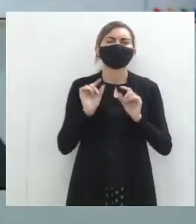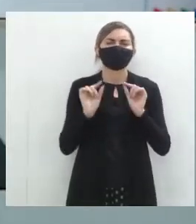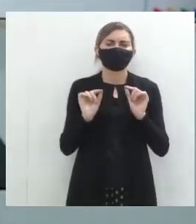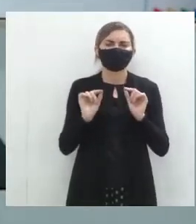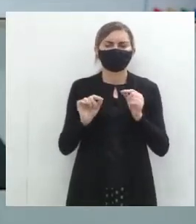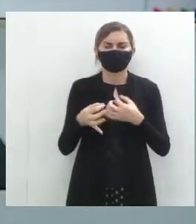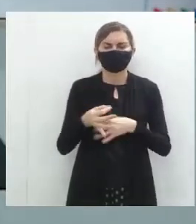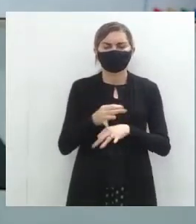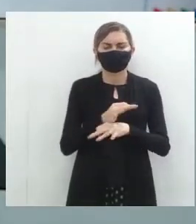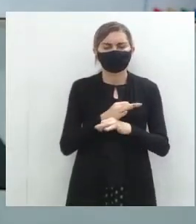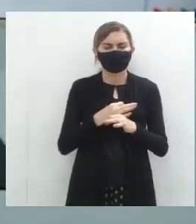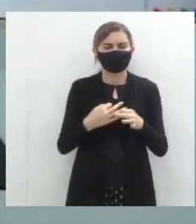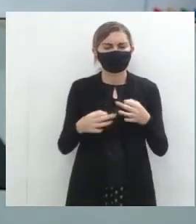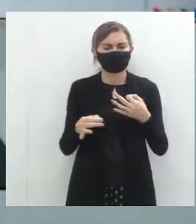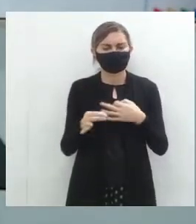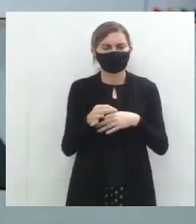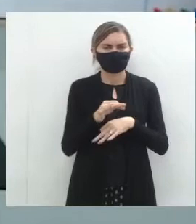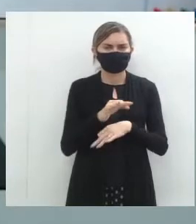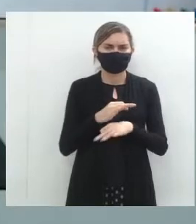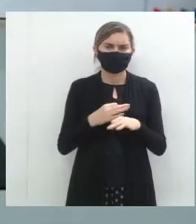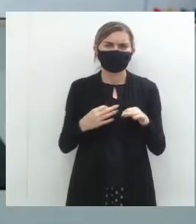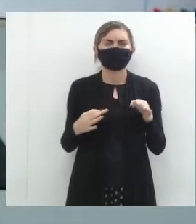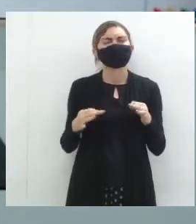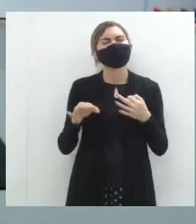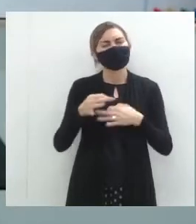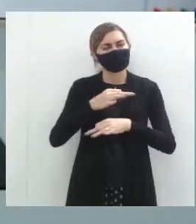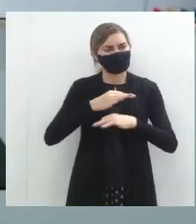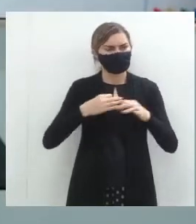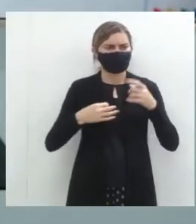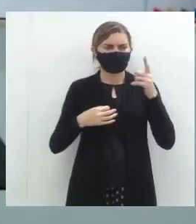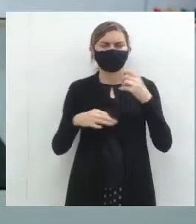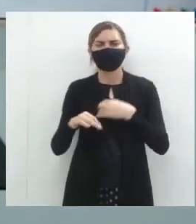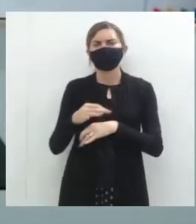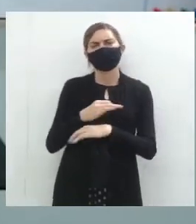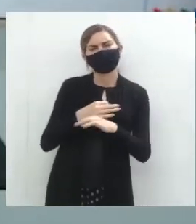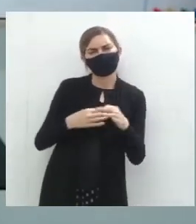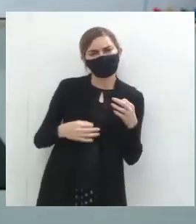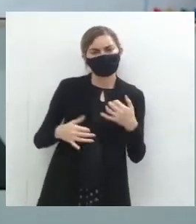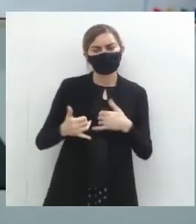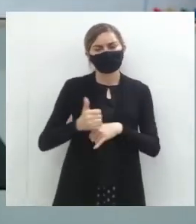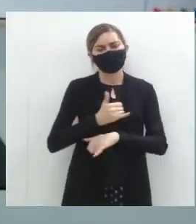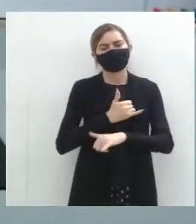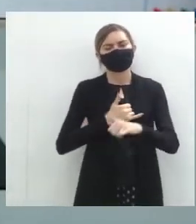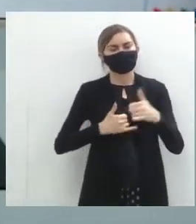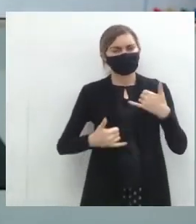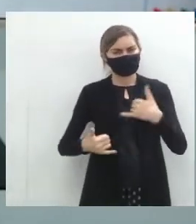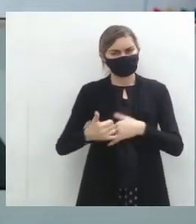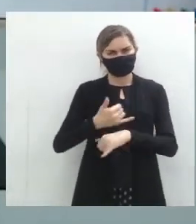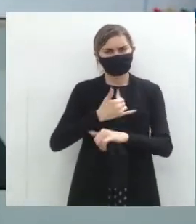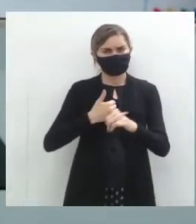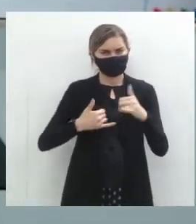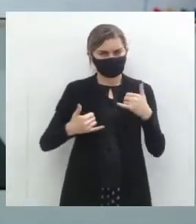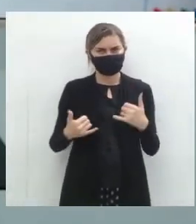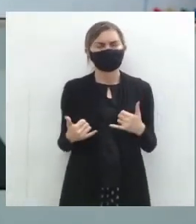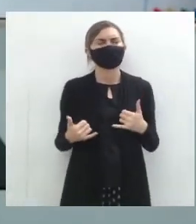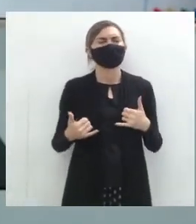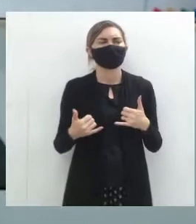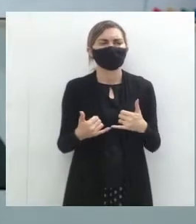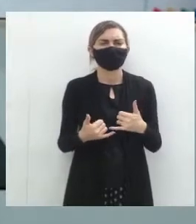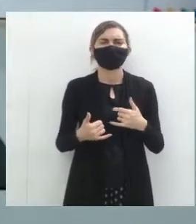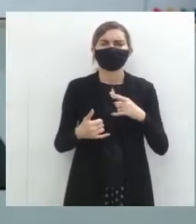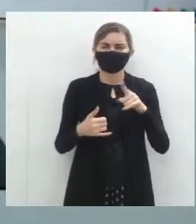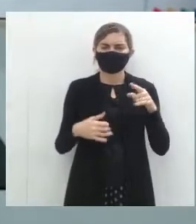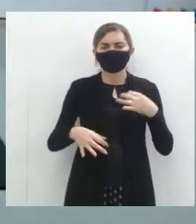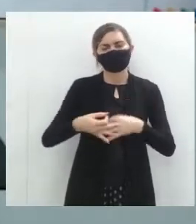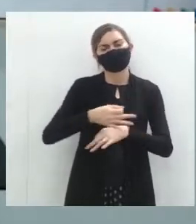a molécula. Isso aqui é a molécula energética. Isso aqui é